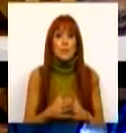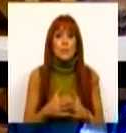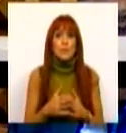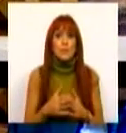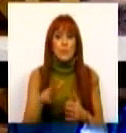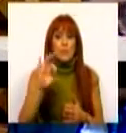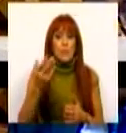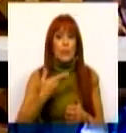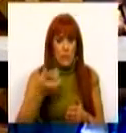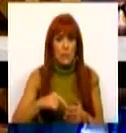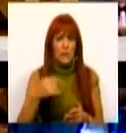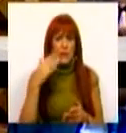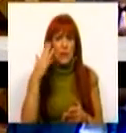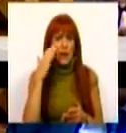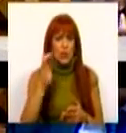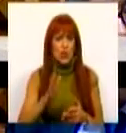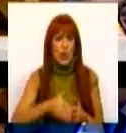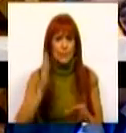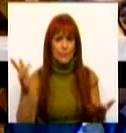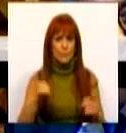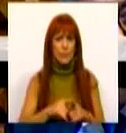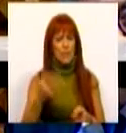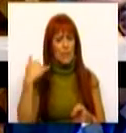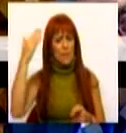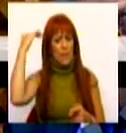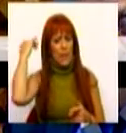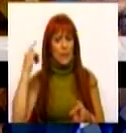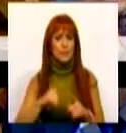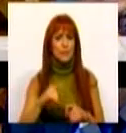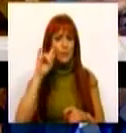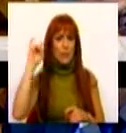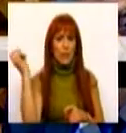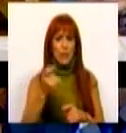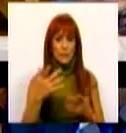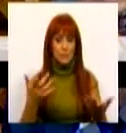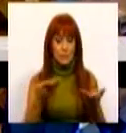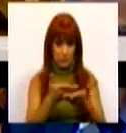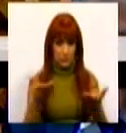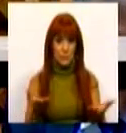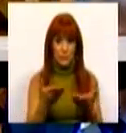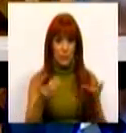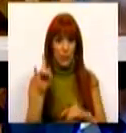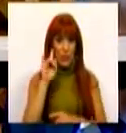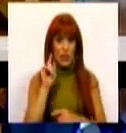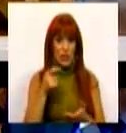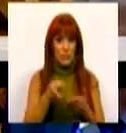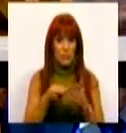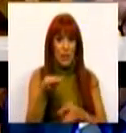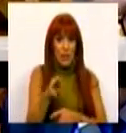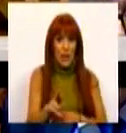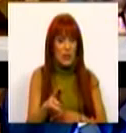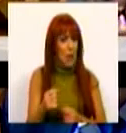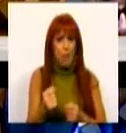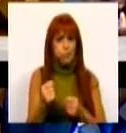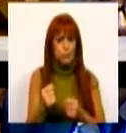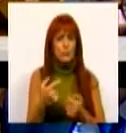o PSD também já tentou outrora rever o valor destas taxas, mas não